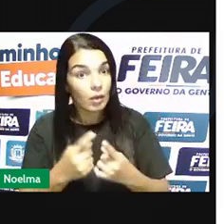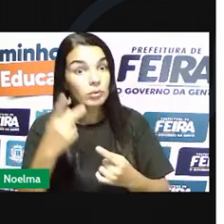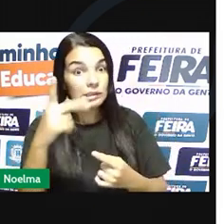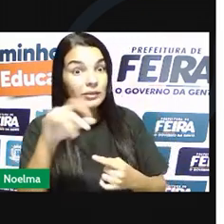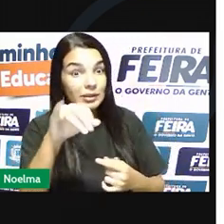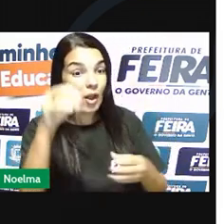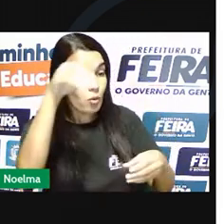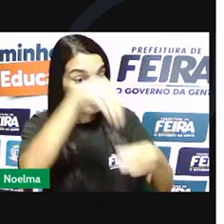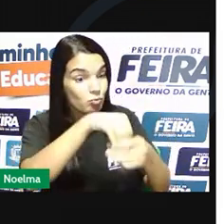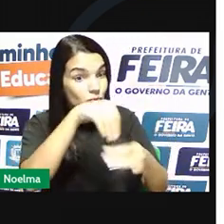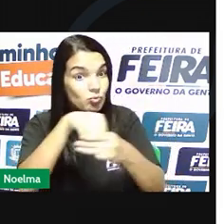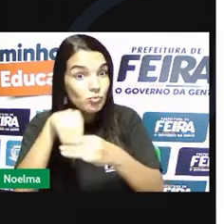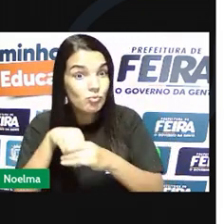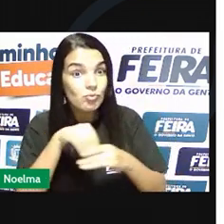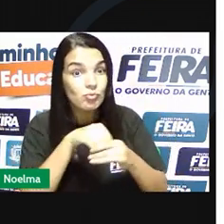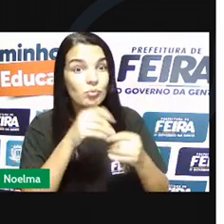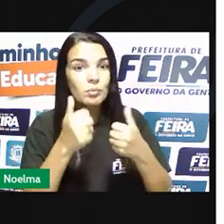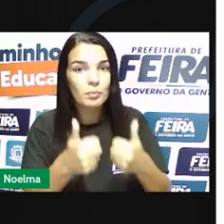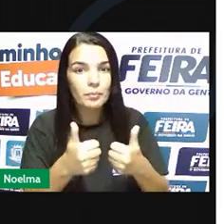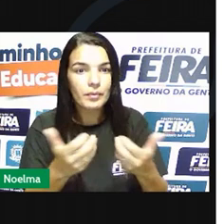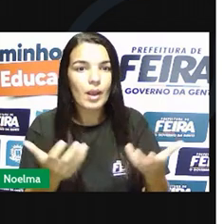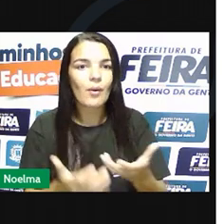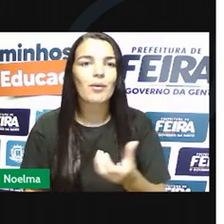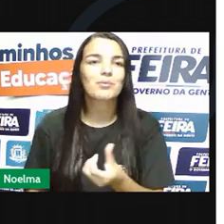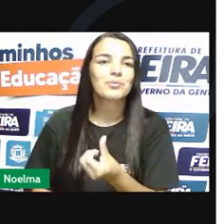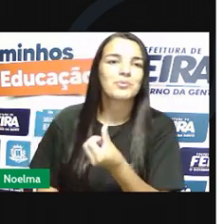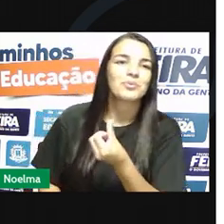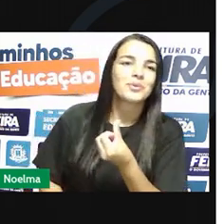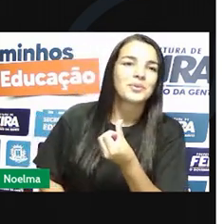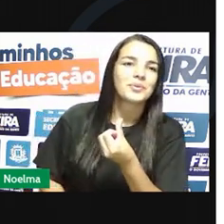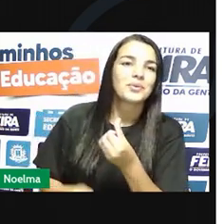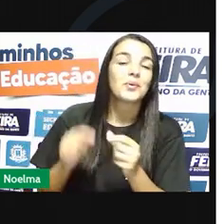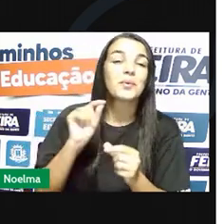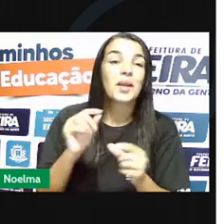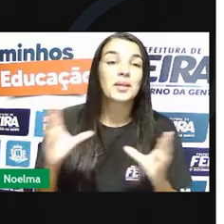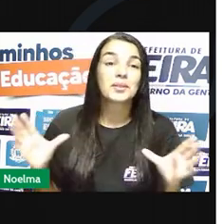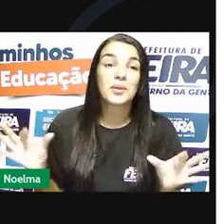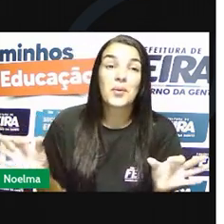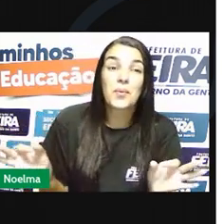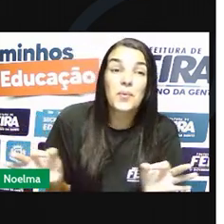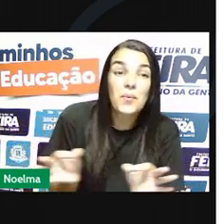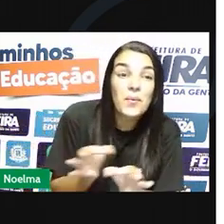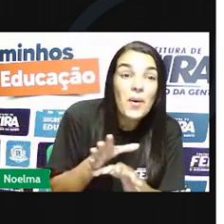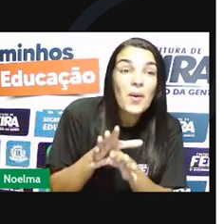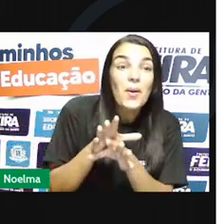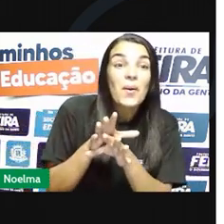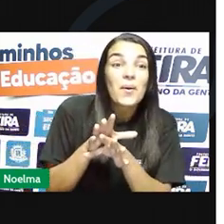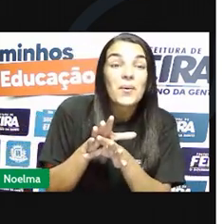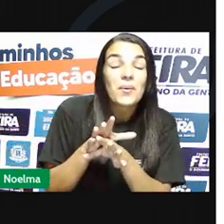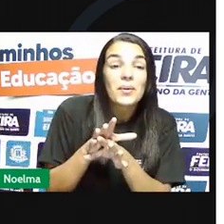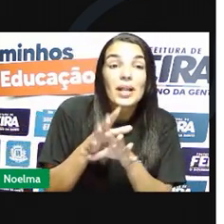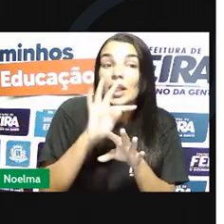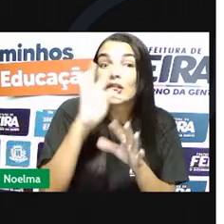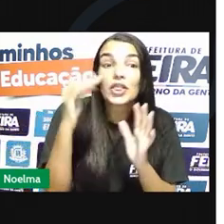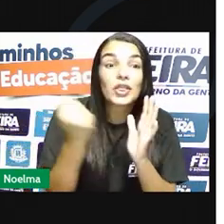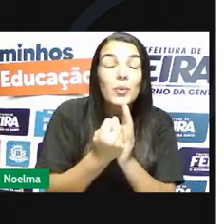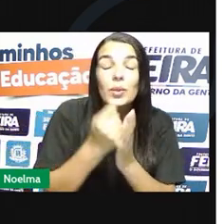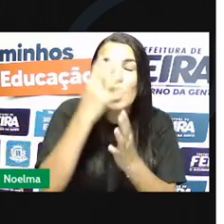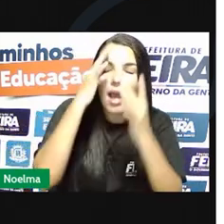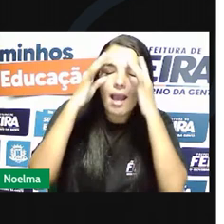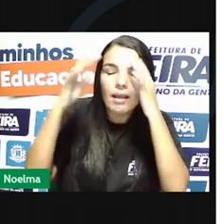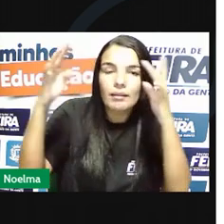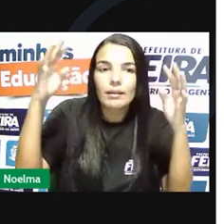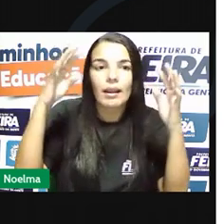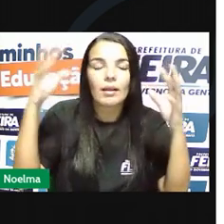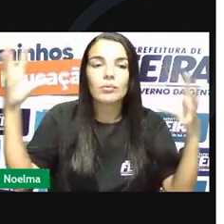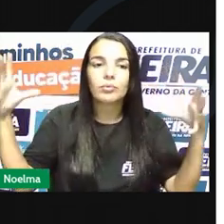Beleza. 6. Passo 6, você vai concluir todas as ideias que você apresentou, certo? Retomando de forma